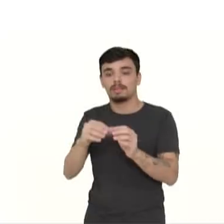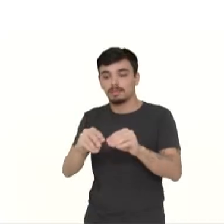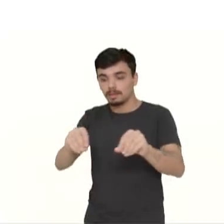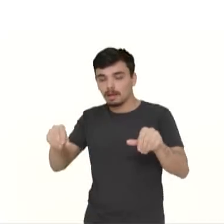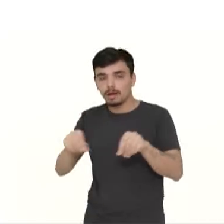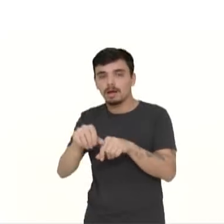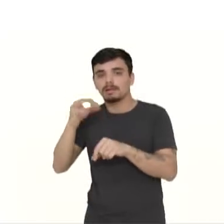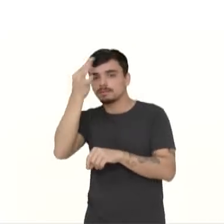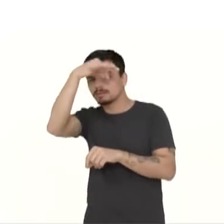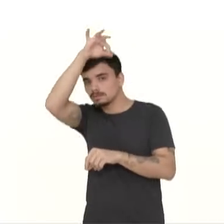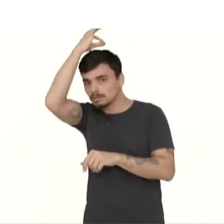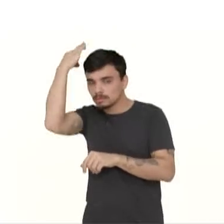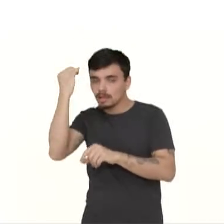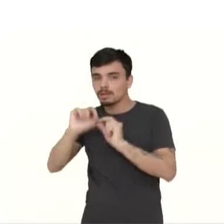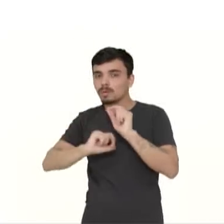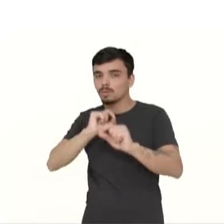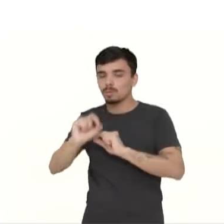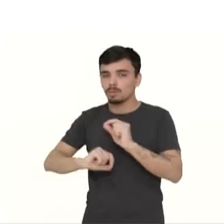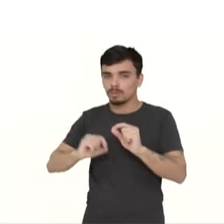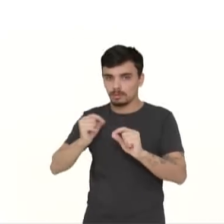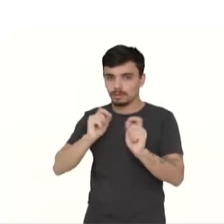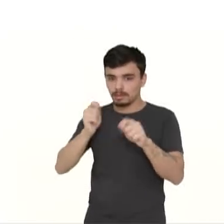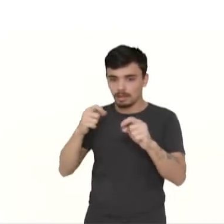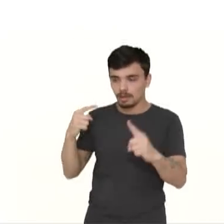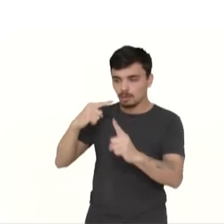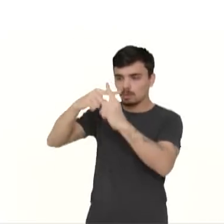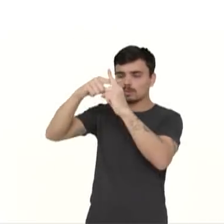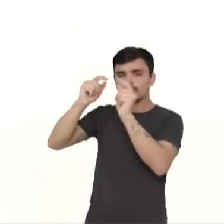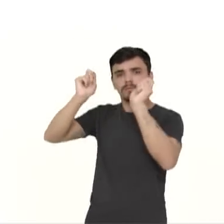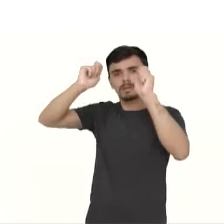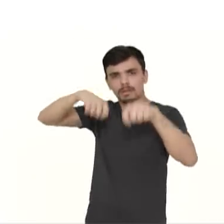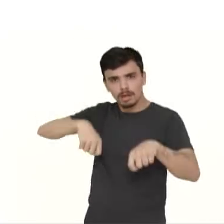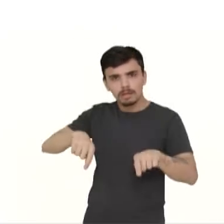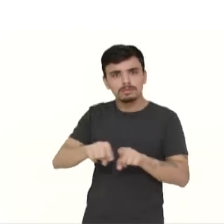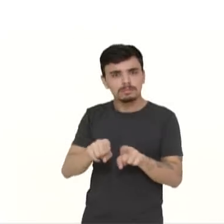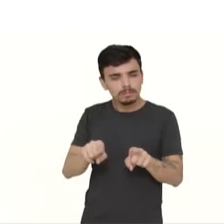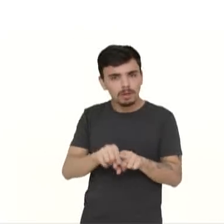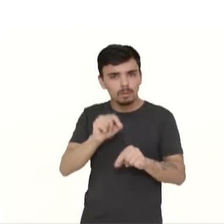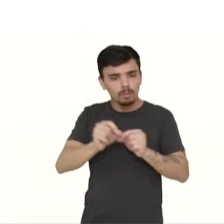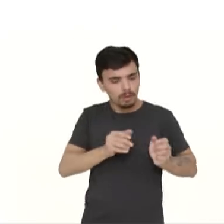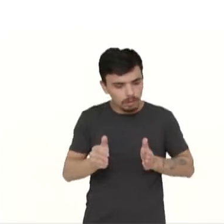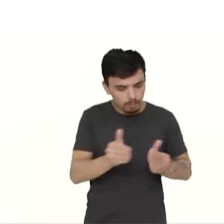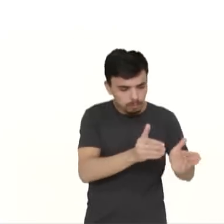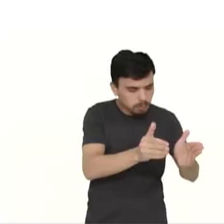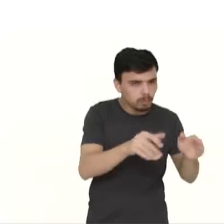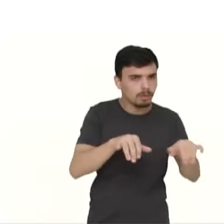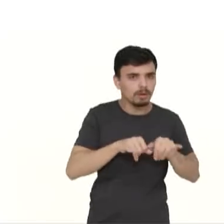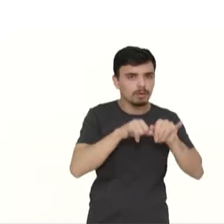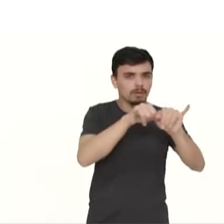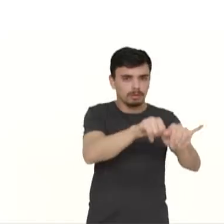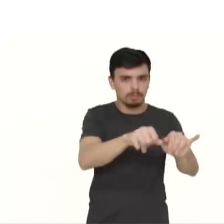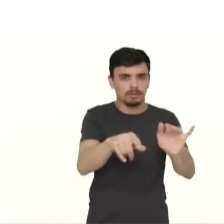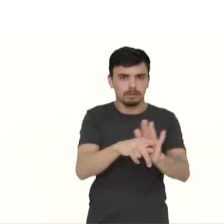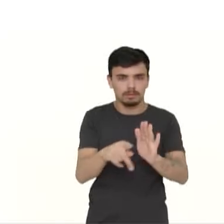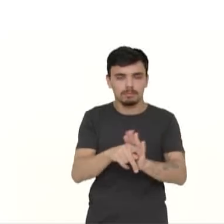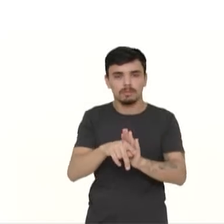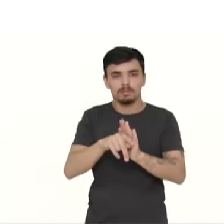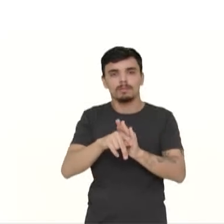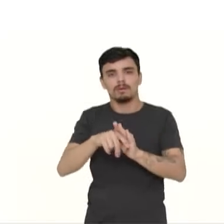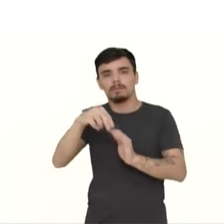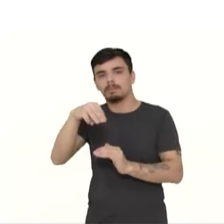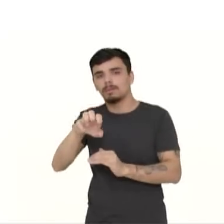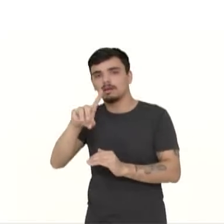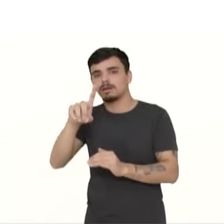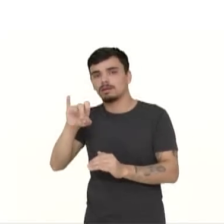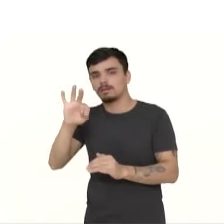Santa, as cruzadas elas acabaram possibilitando, isso é muito importante, rotas comerciais no Mediterrâneo, o